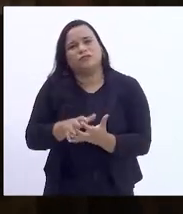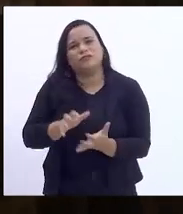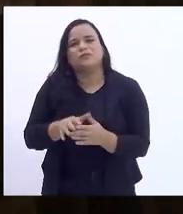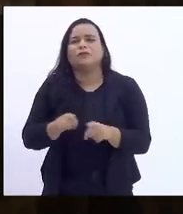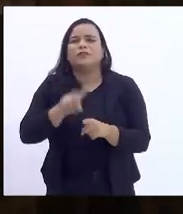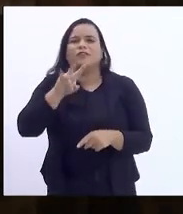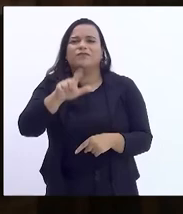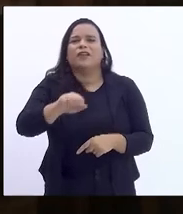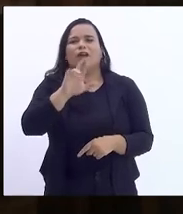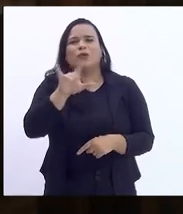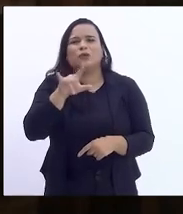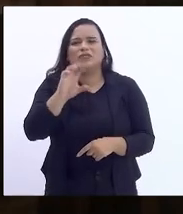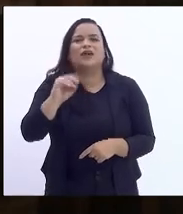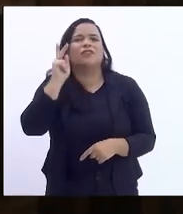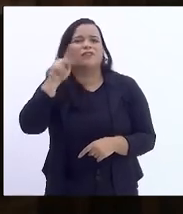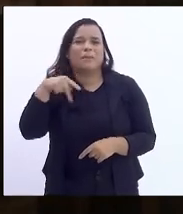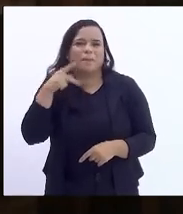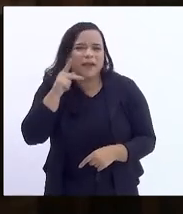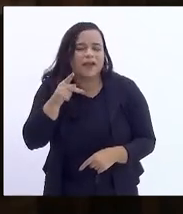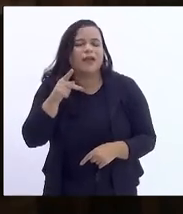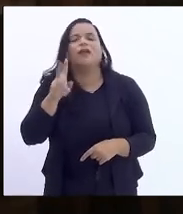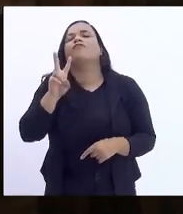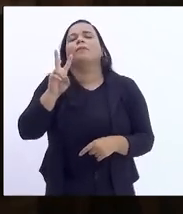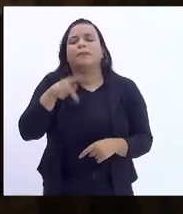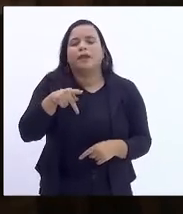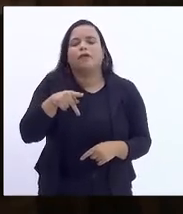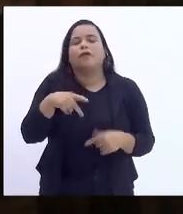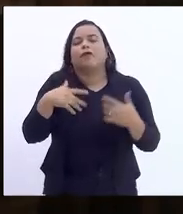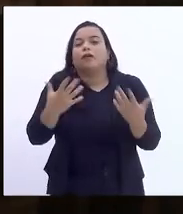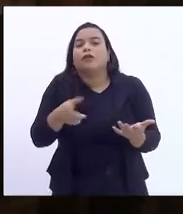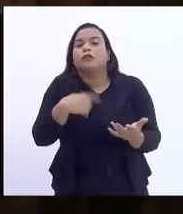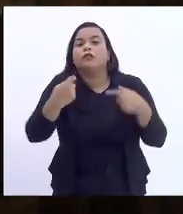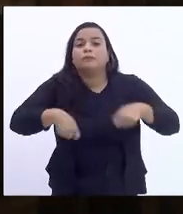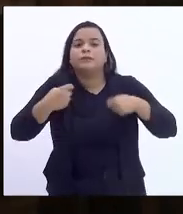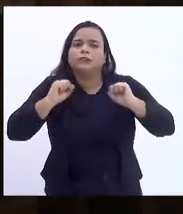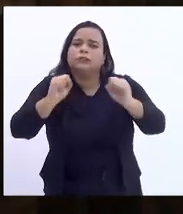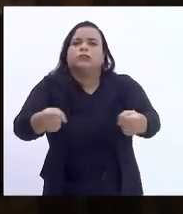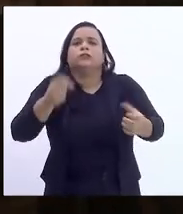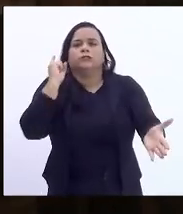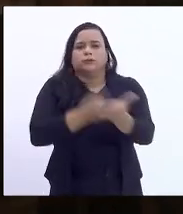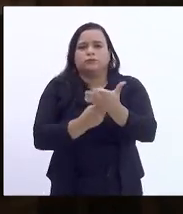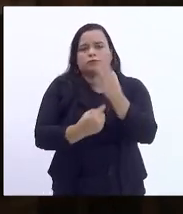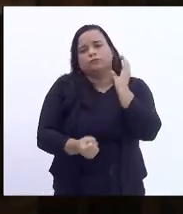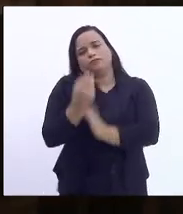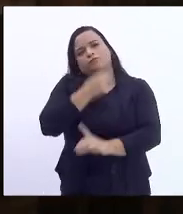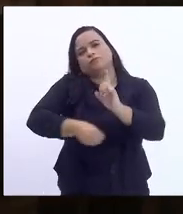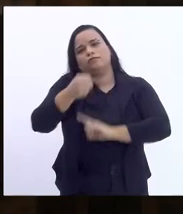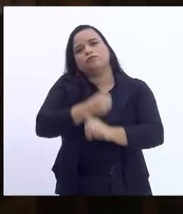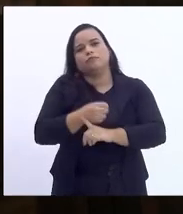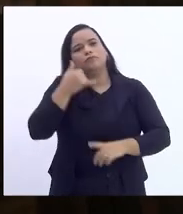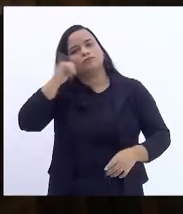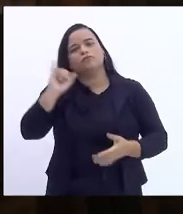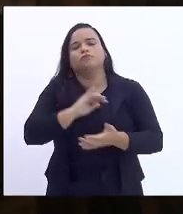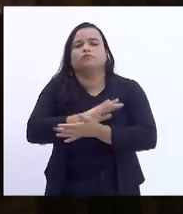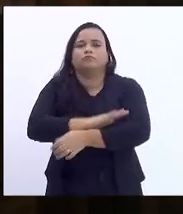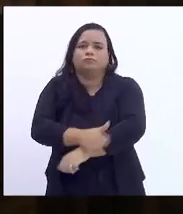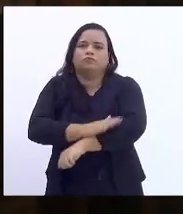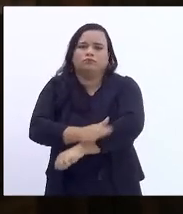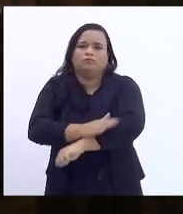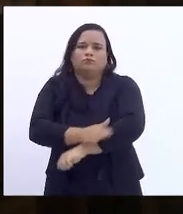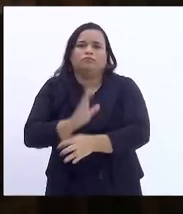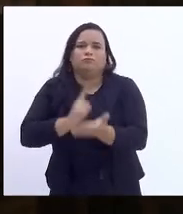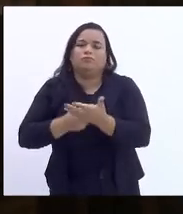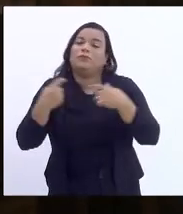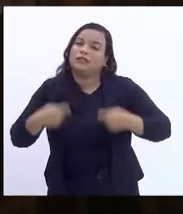nessa tecla a gente precisa construir e quanto sociedade Impacto anti-racista nesse país porque